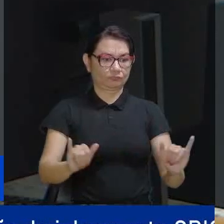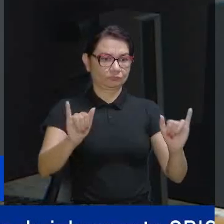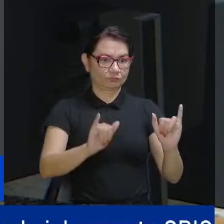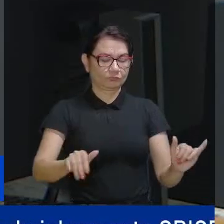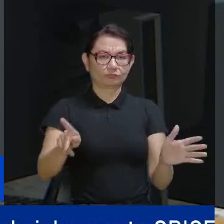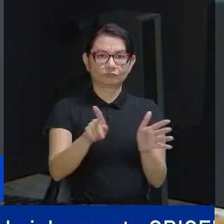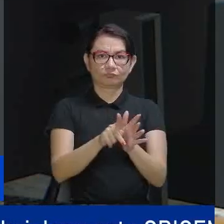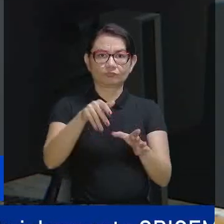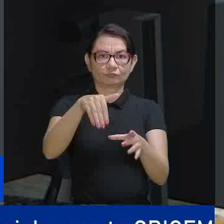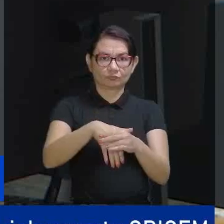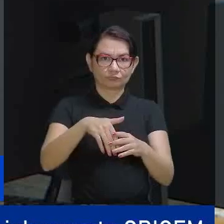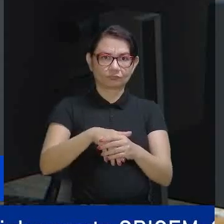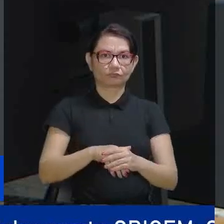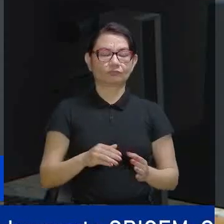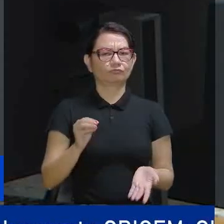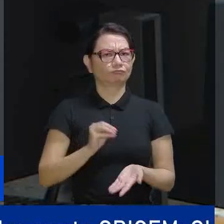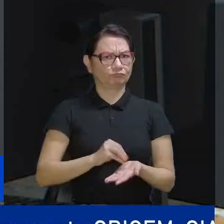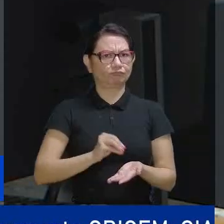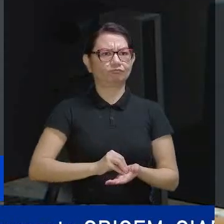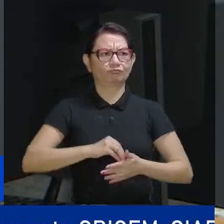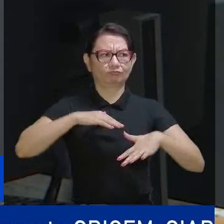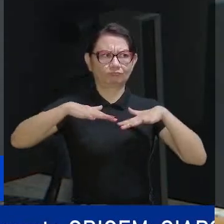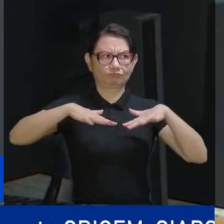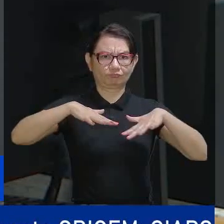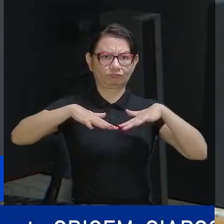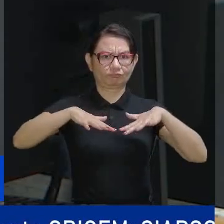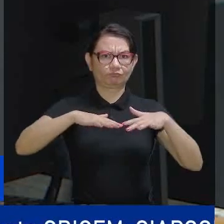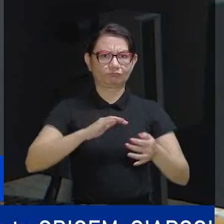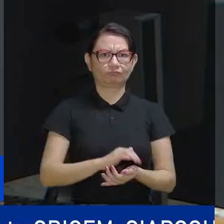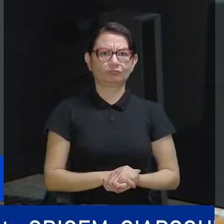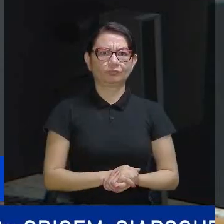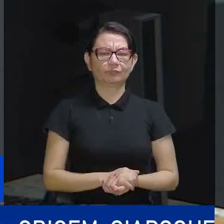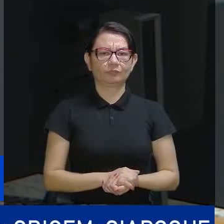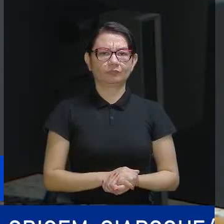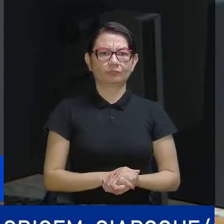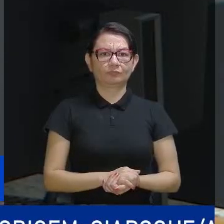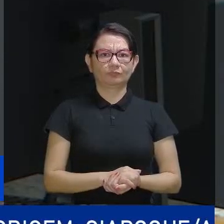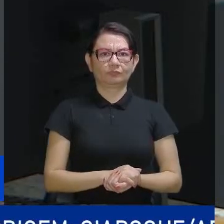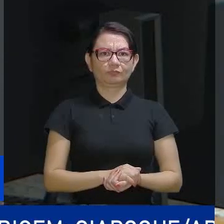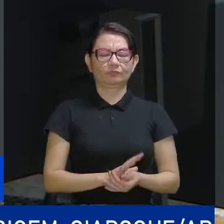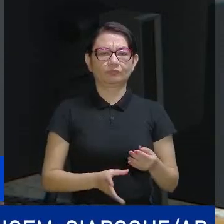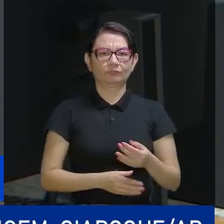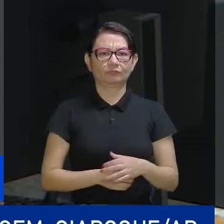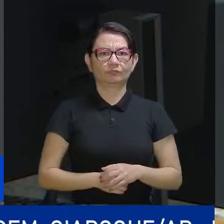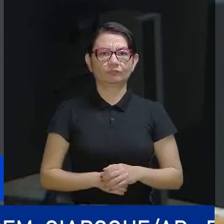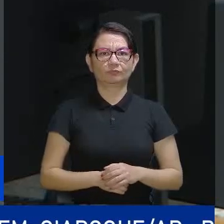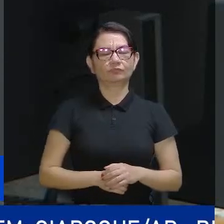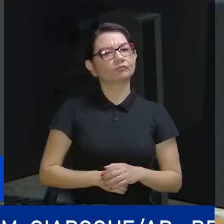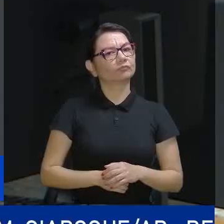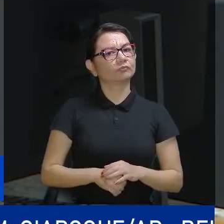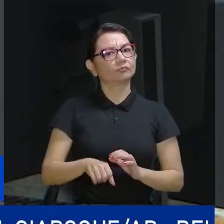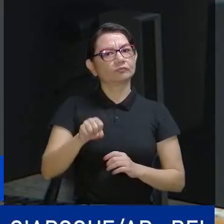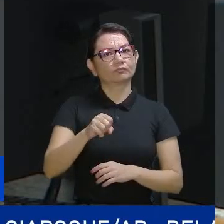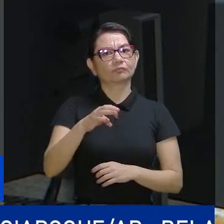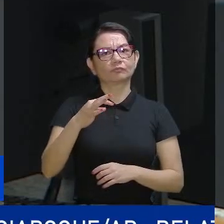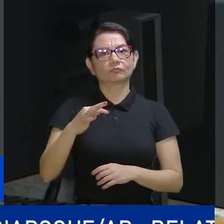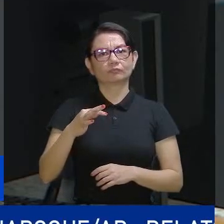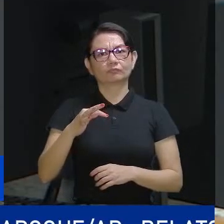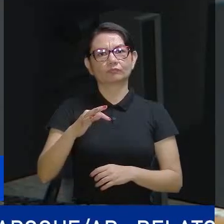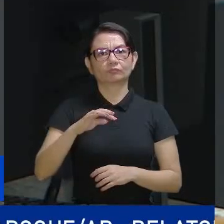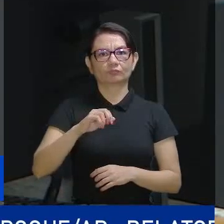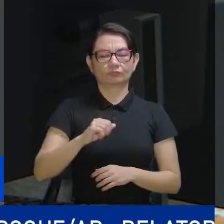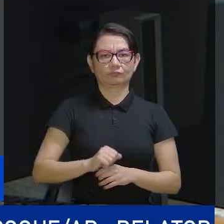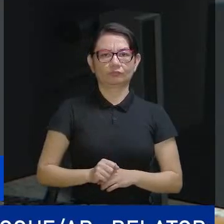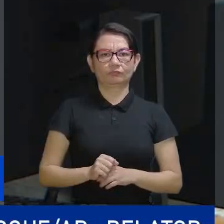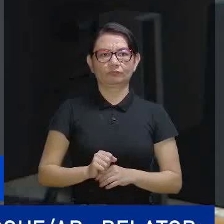0600-382-02.24, continuação de julgamento, origem Oiapoque/P, relator juiz Alex Lamy, vista juiz Galiano Sei.